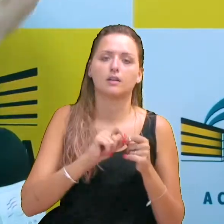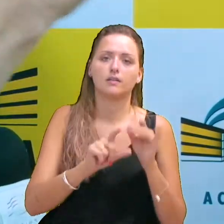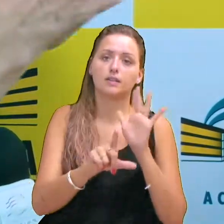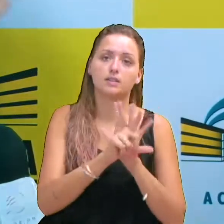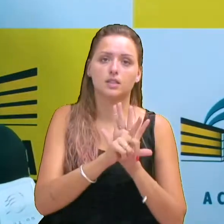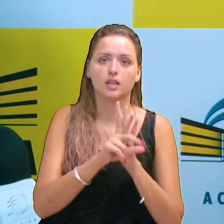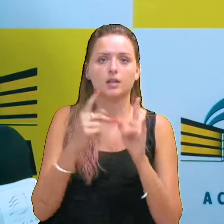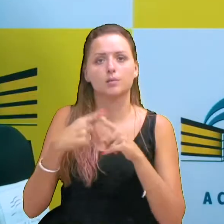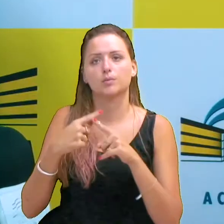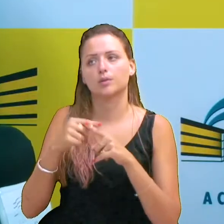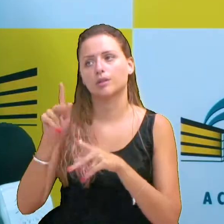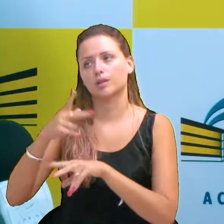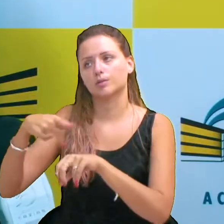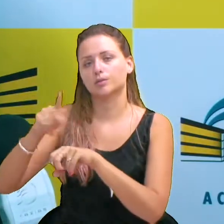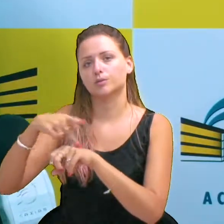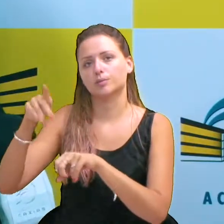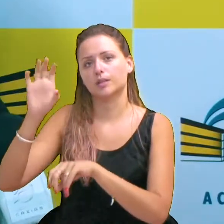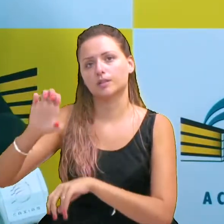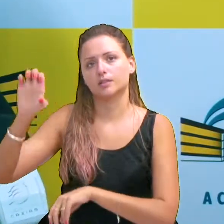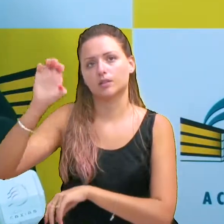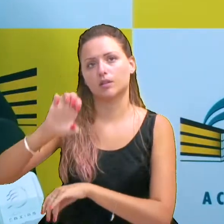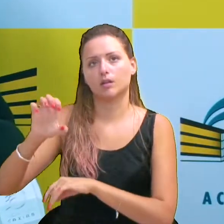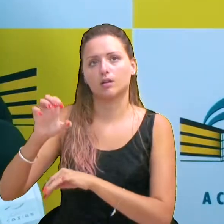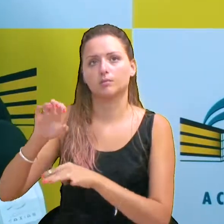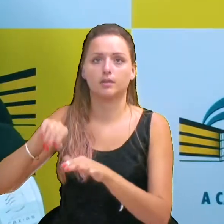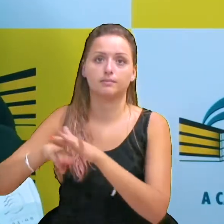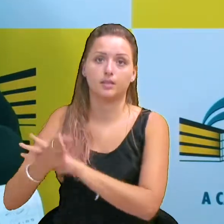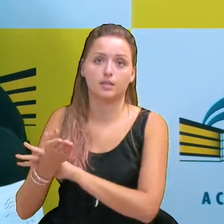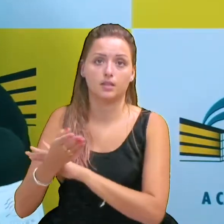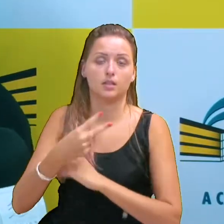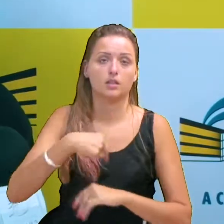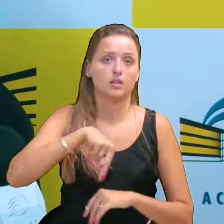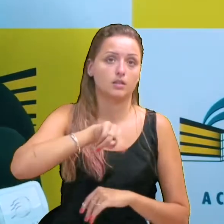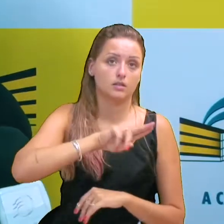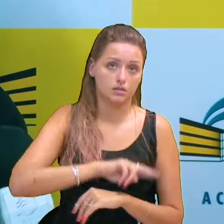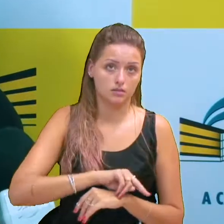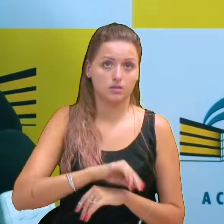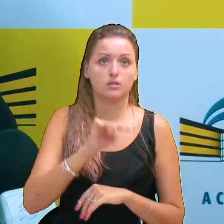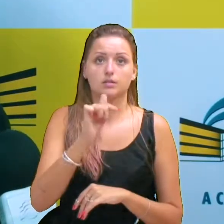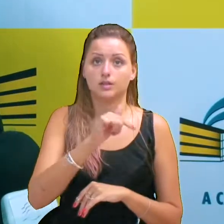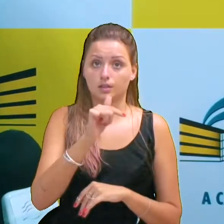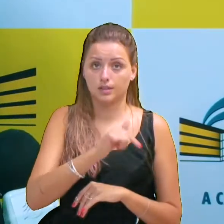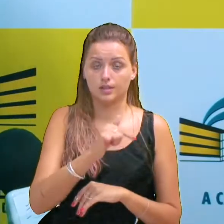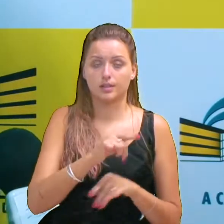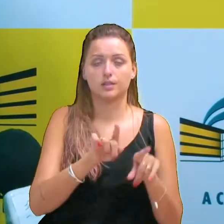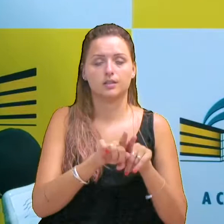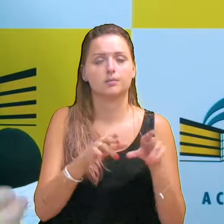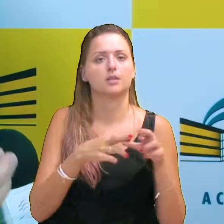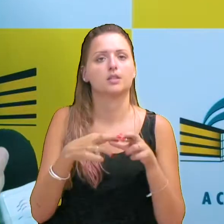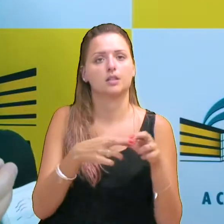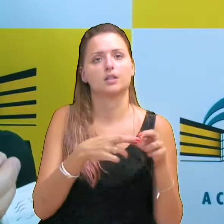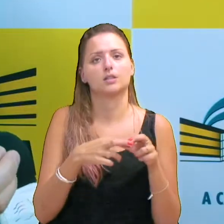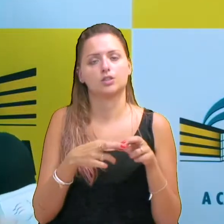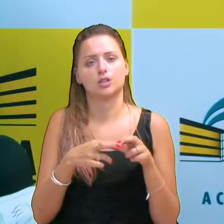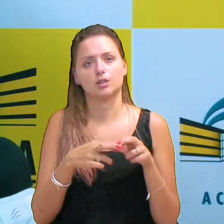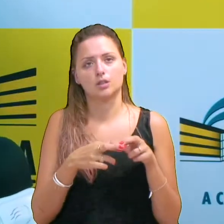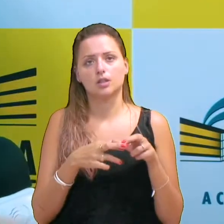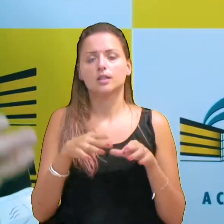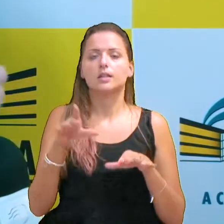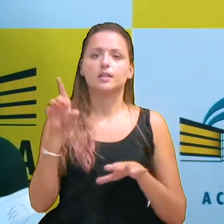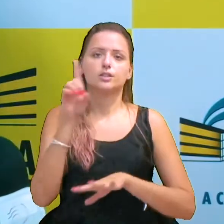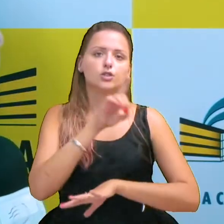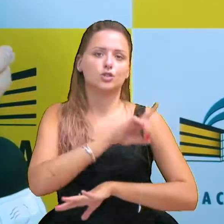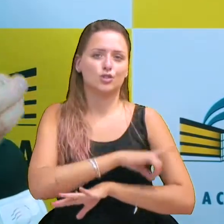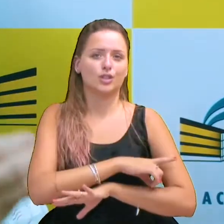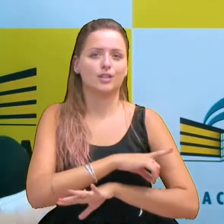porque os países nórdicos adotam. Ok, nós somos a favor, inclusive aqui na nossa região, em dias de